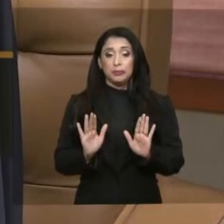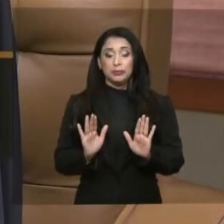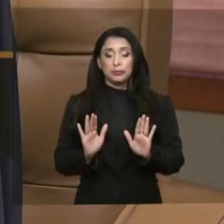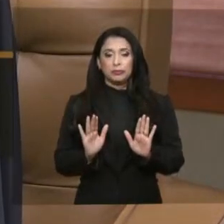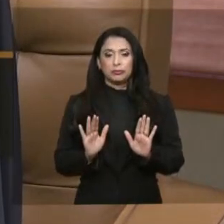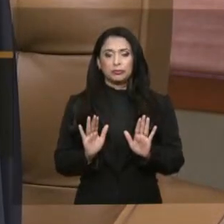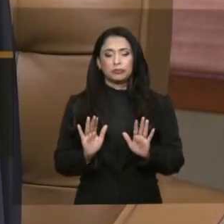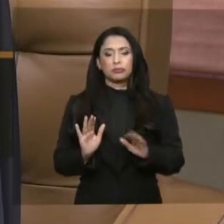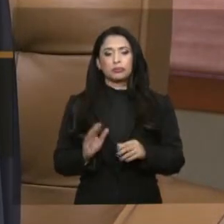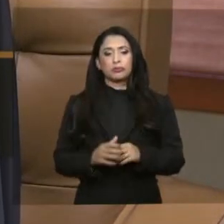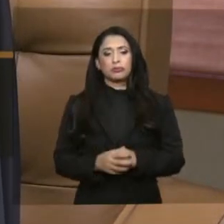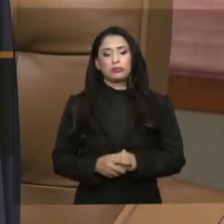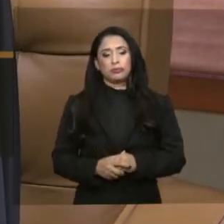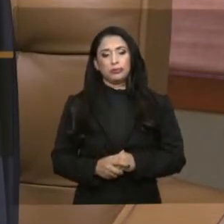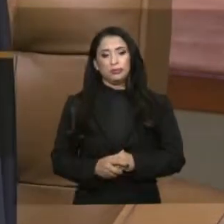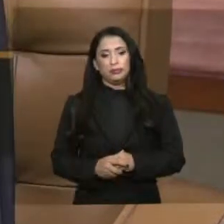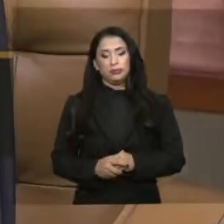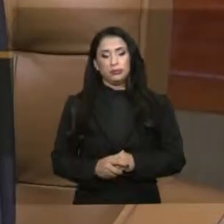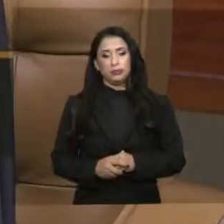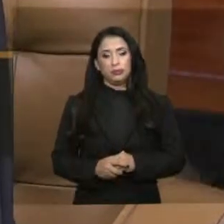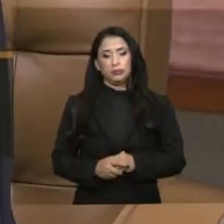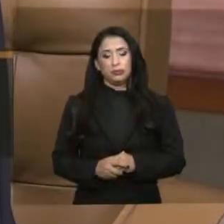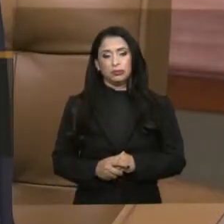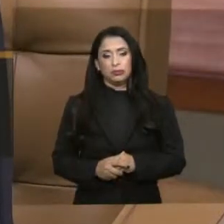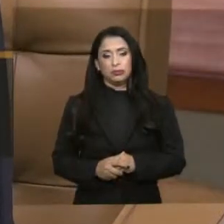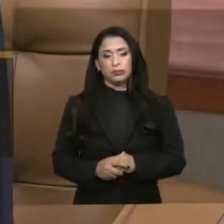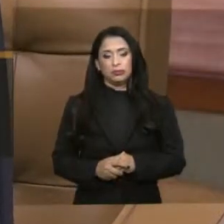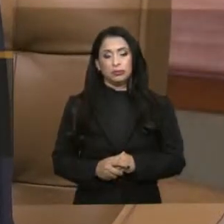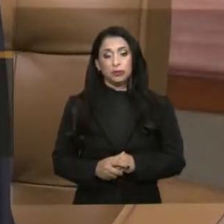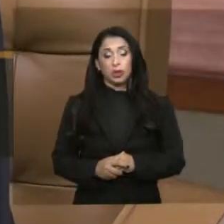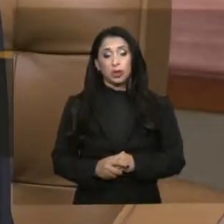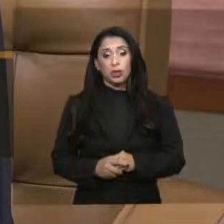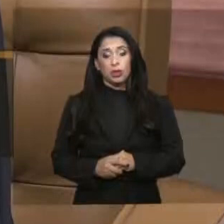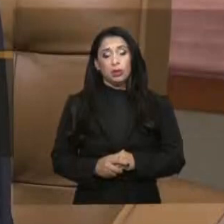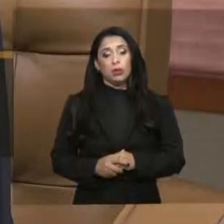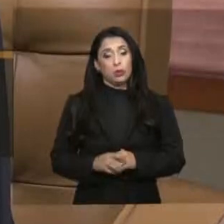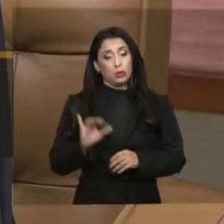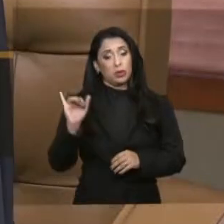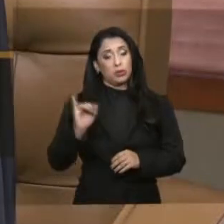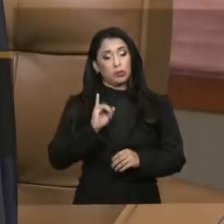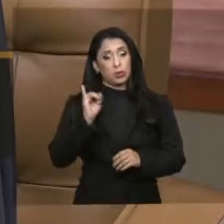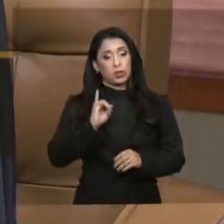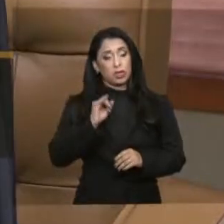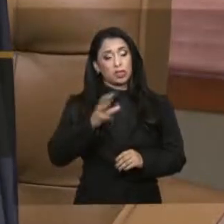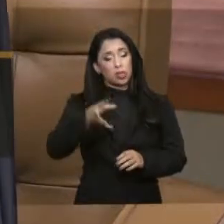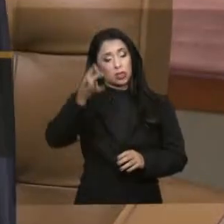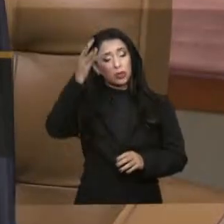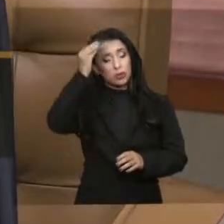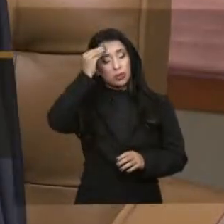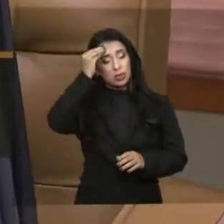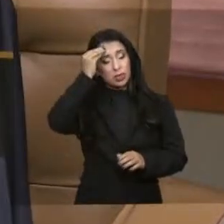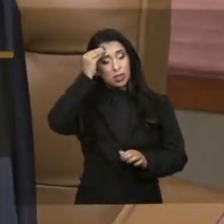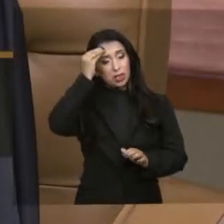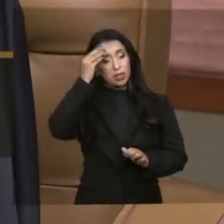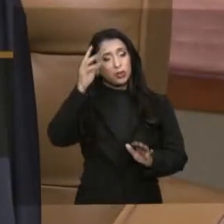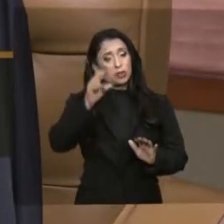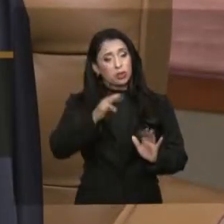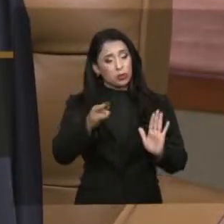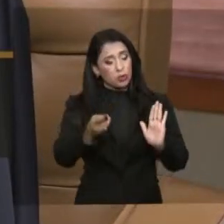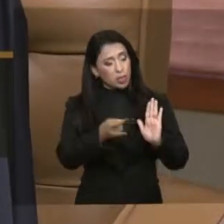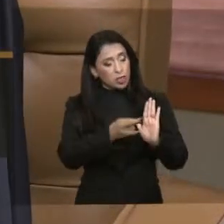o delicado, na interpretação literal que se faz do próprio